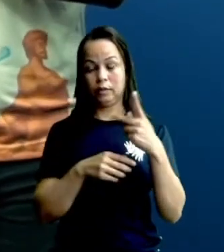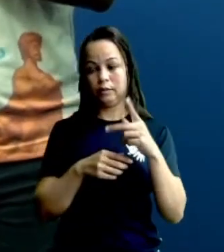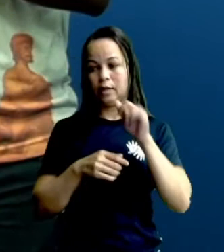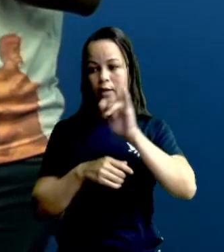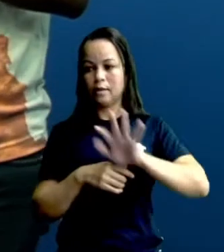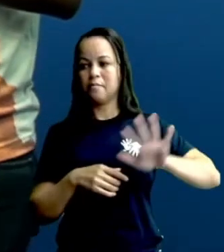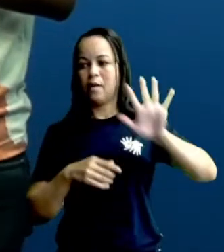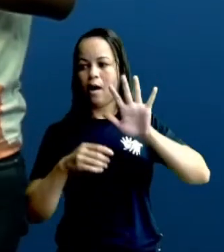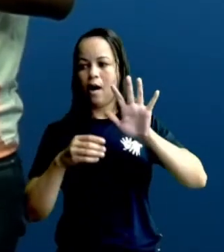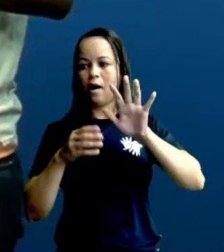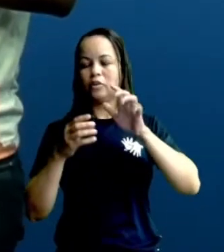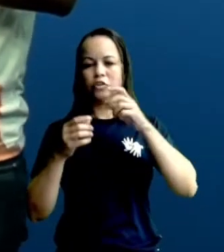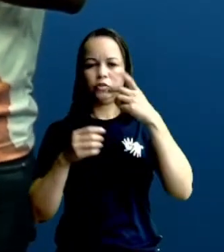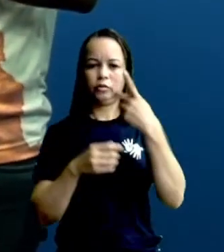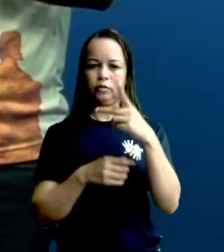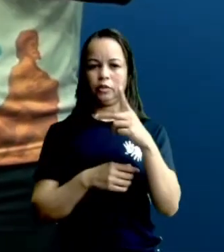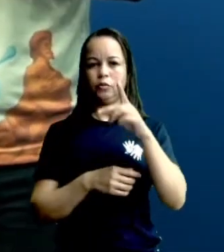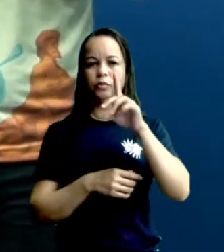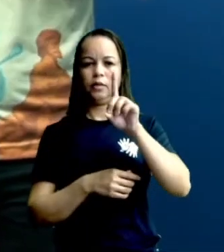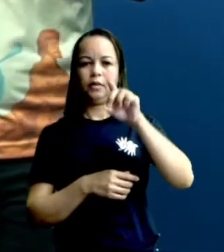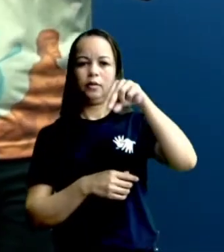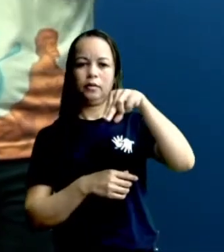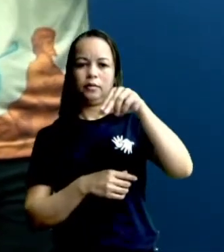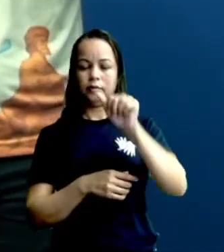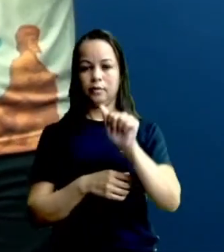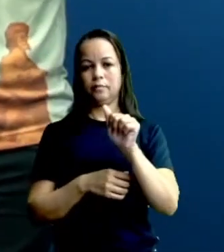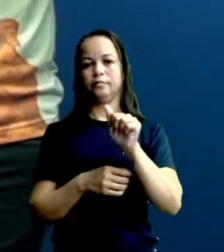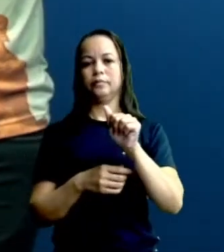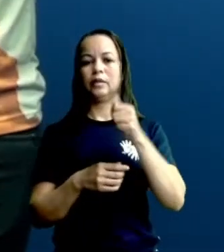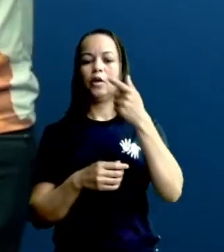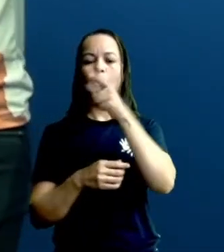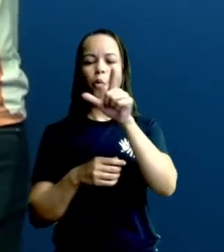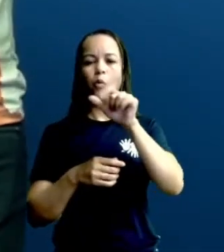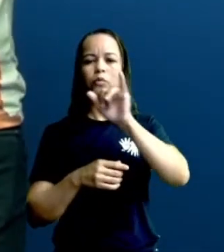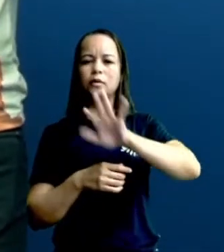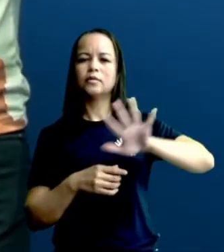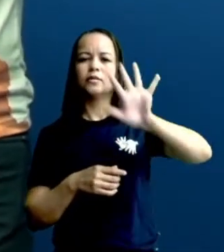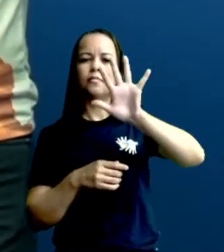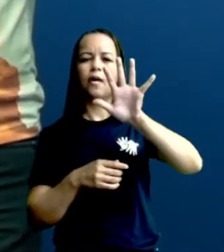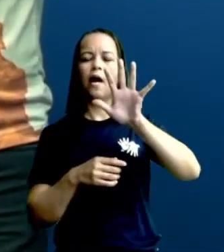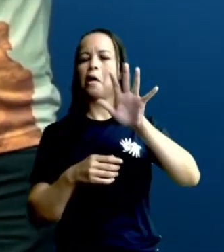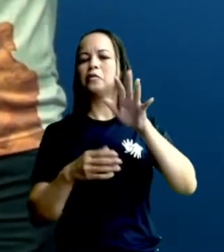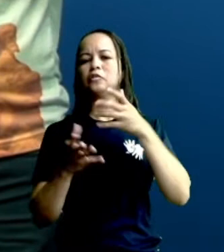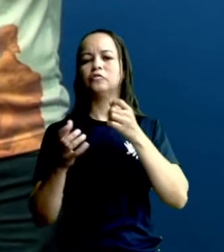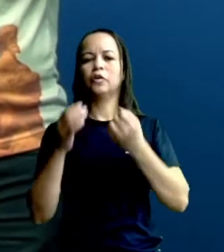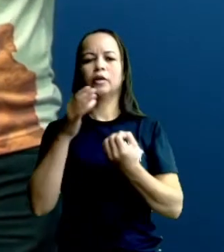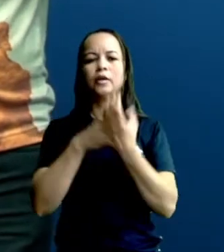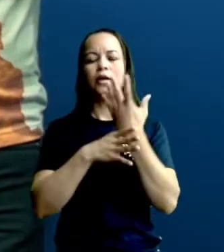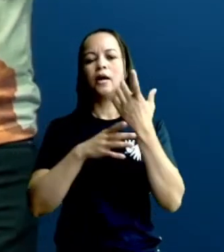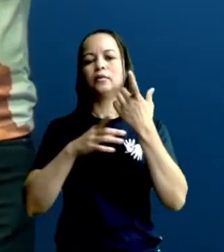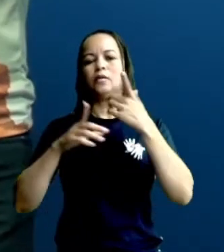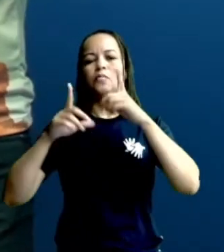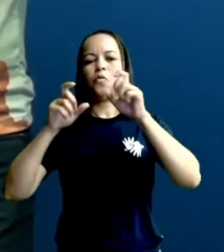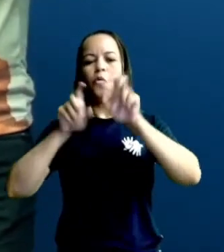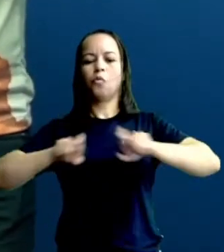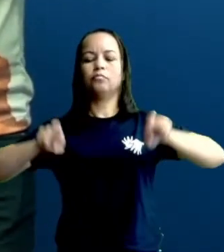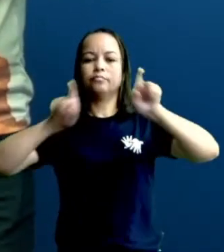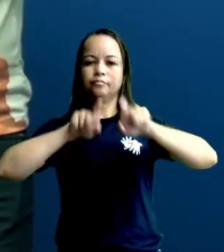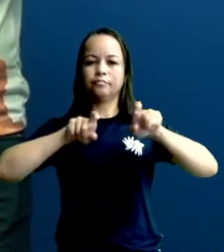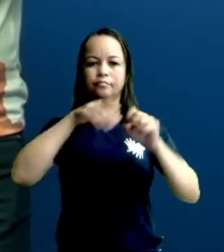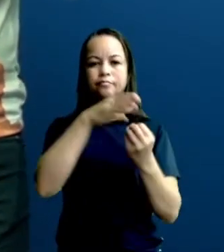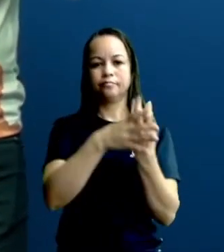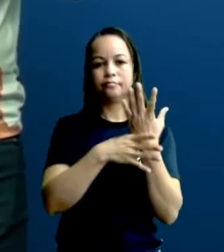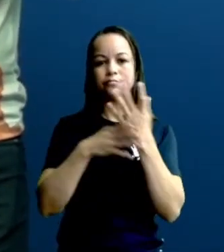imagem real de um DNA, e o restante são figuras que se tem criadas por computador de como